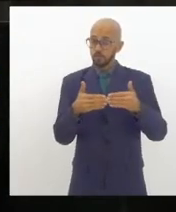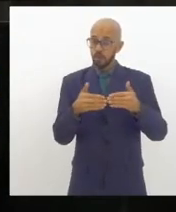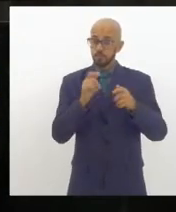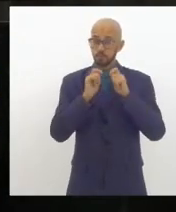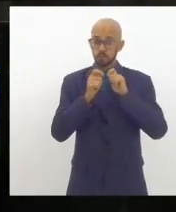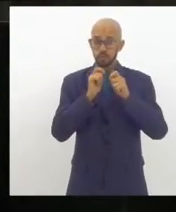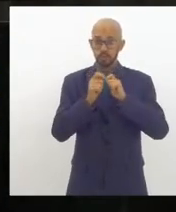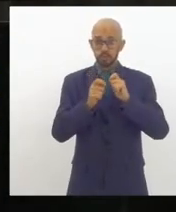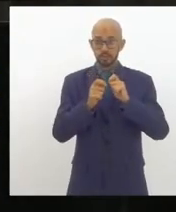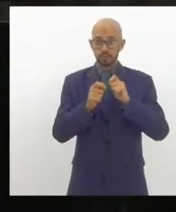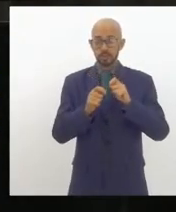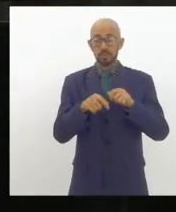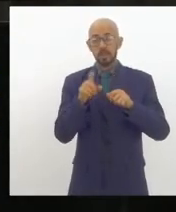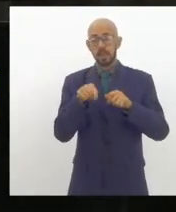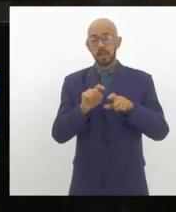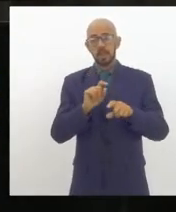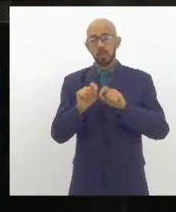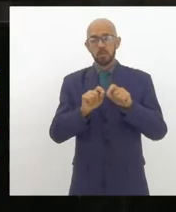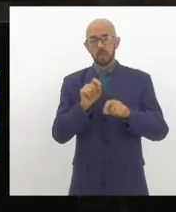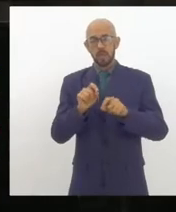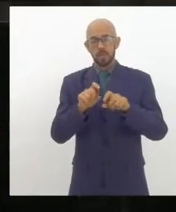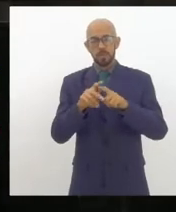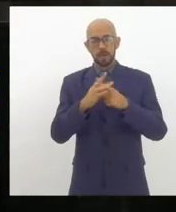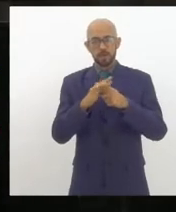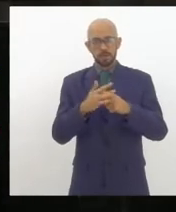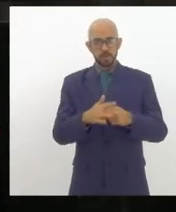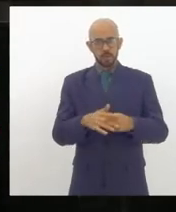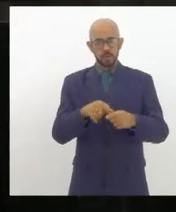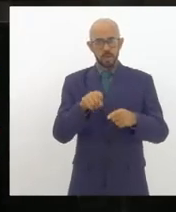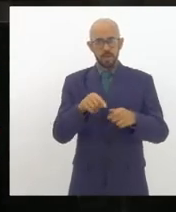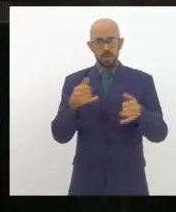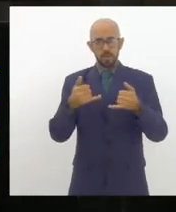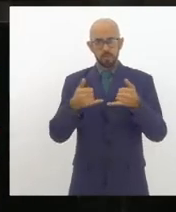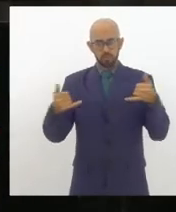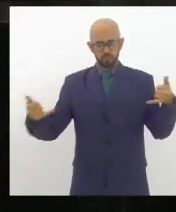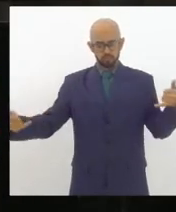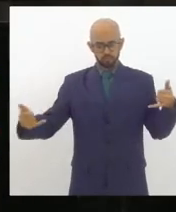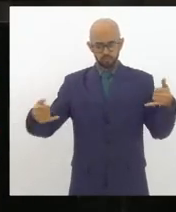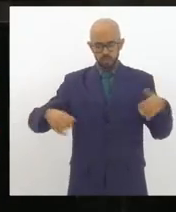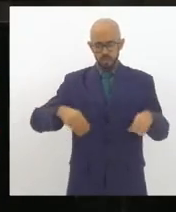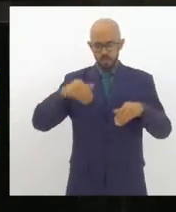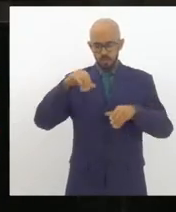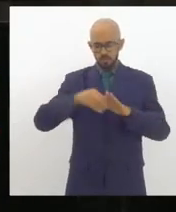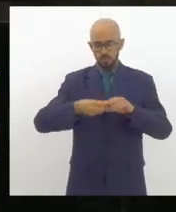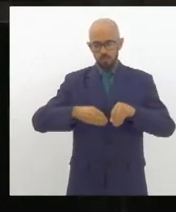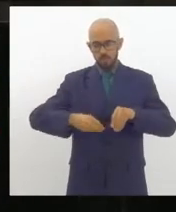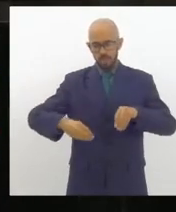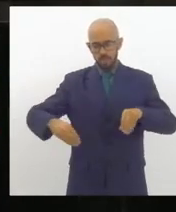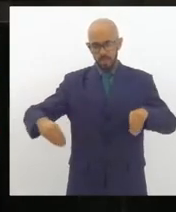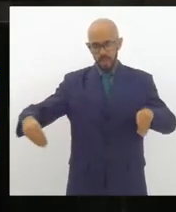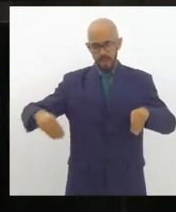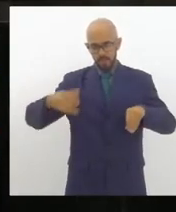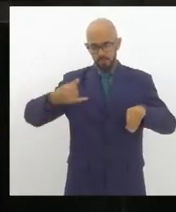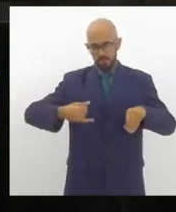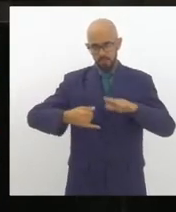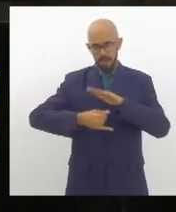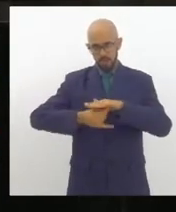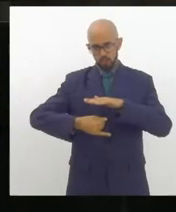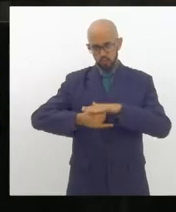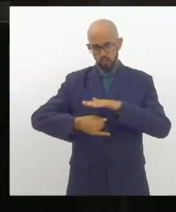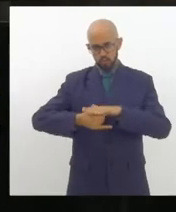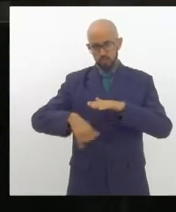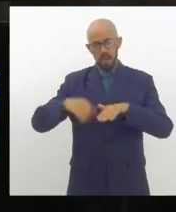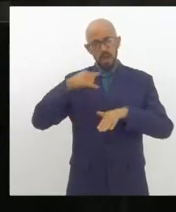como manutenção do sistema, a instalação de cabos subterrâneos para diminuir o roubo de cabos,